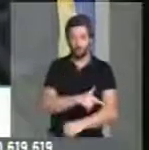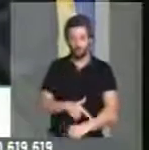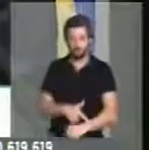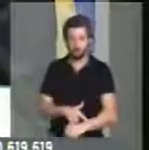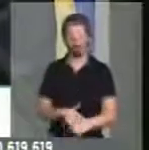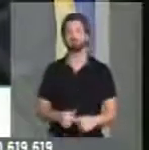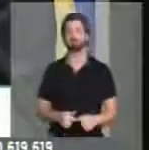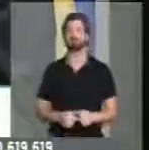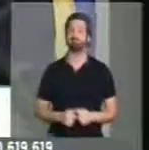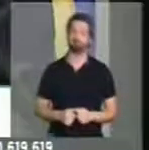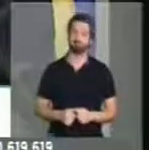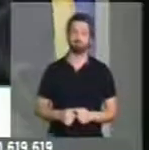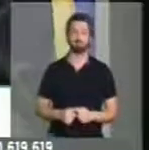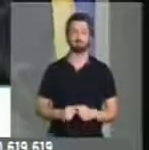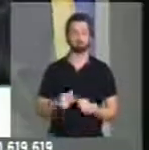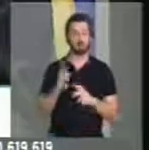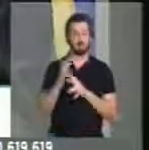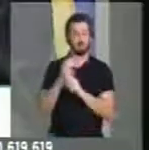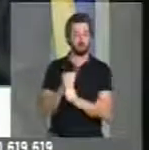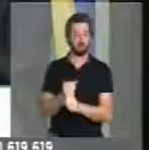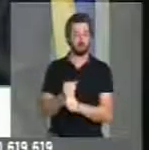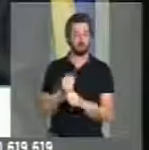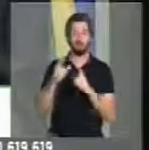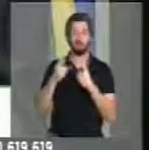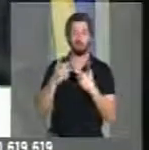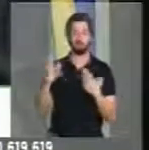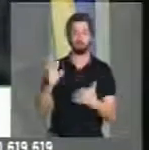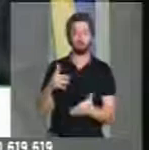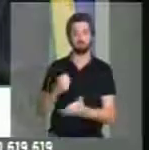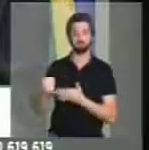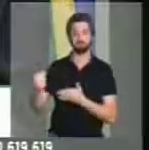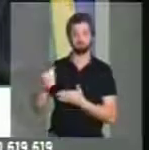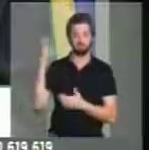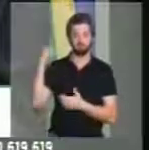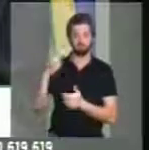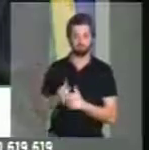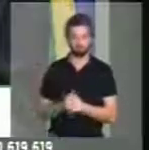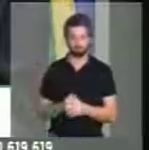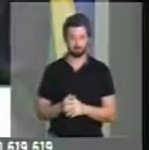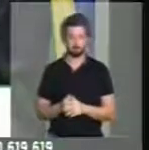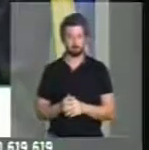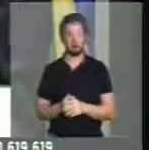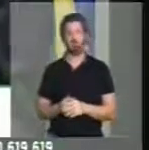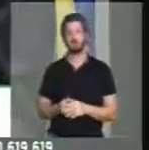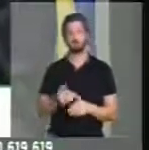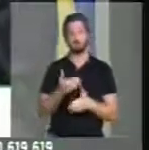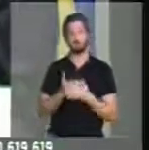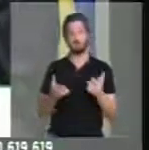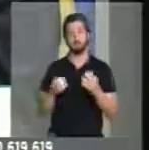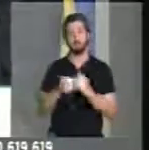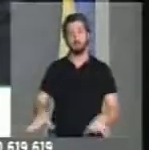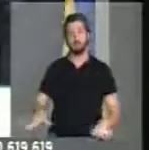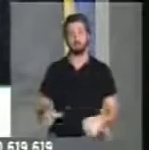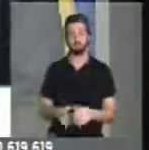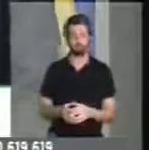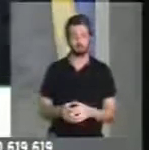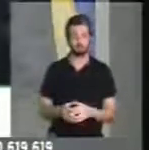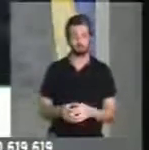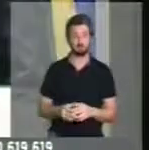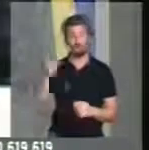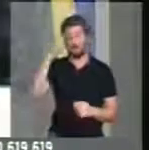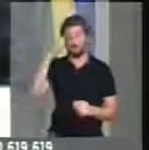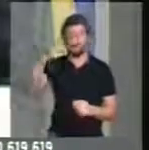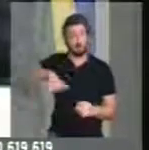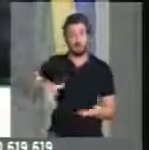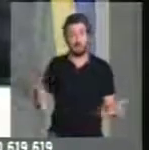é para recuperar o caminho irreversível de um fracasso. E a história se